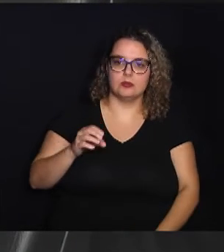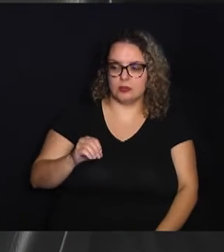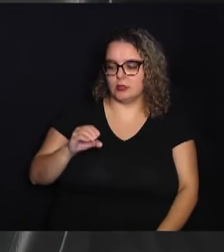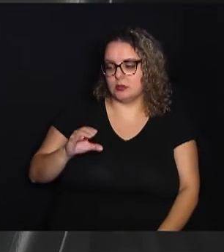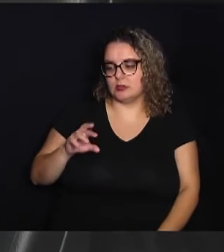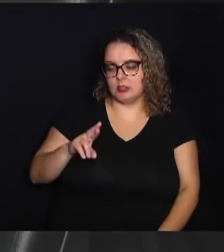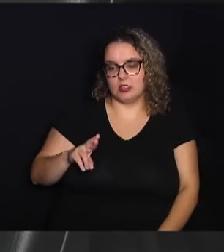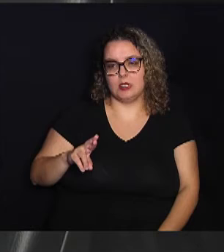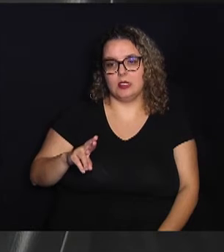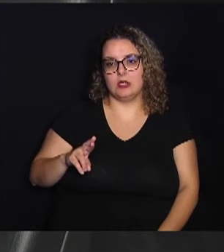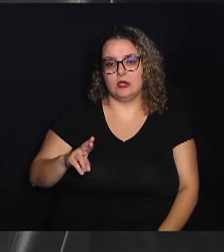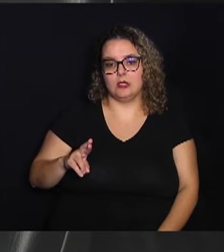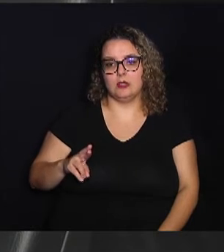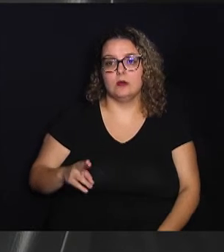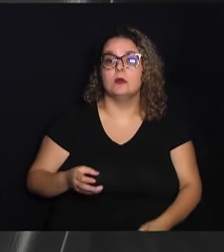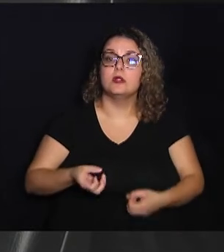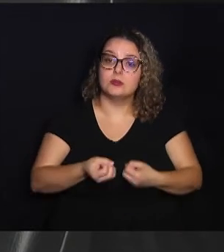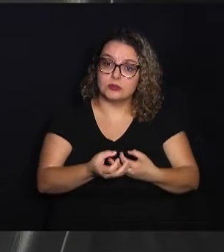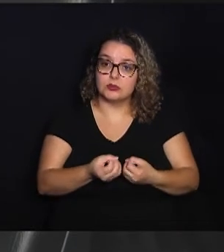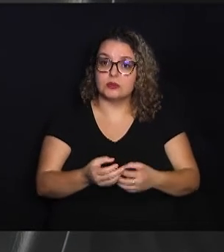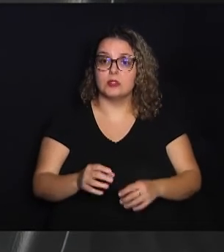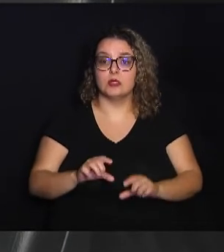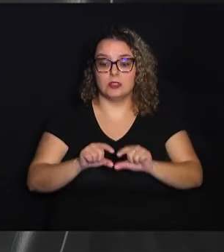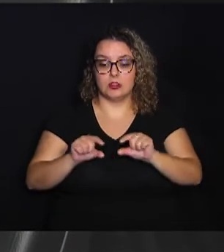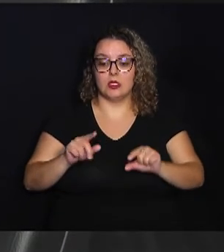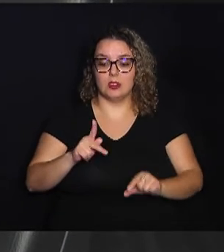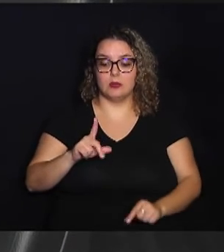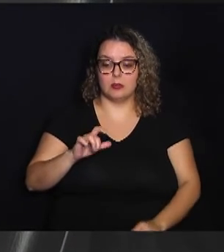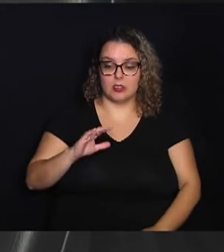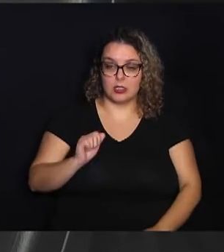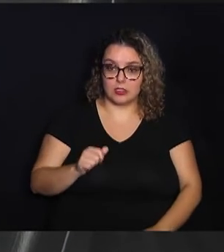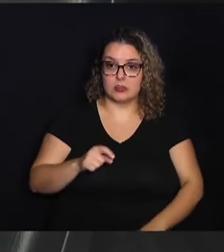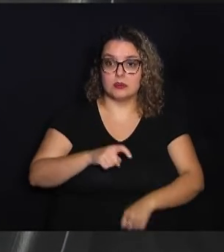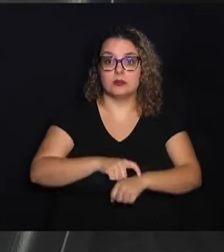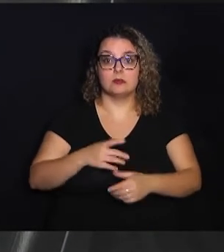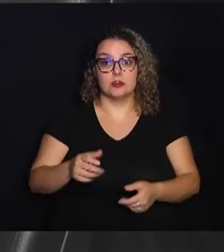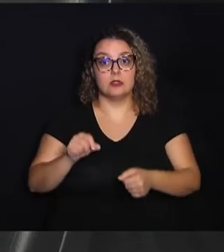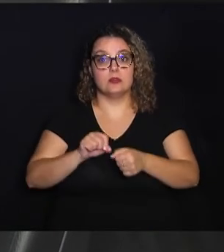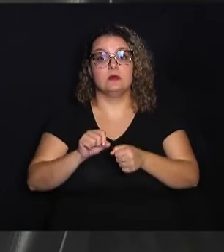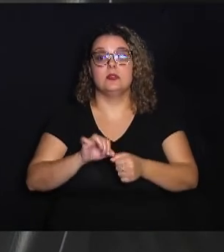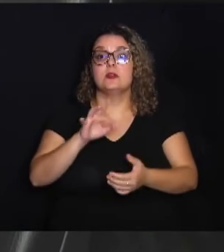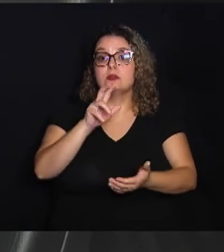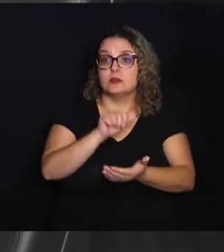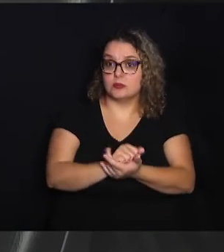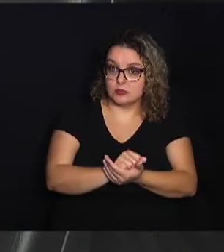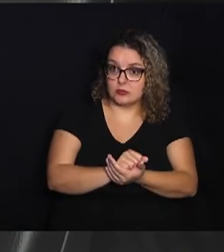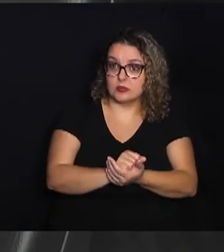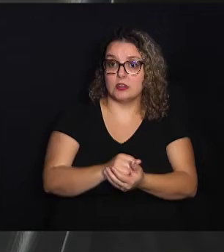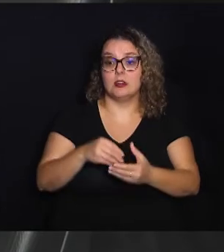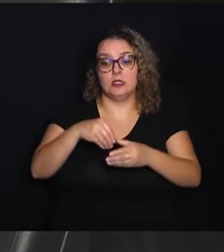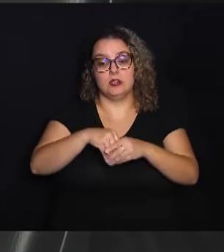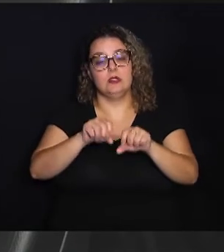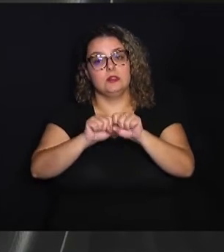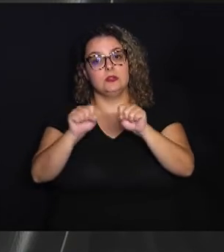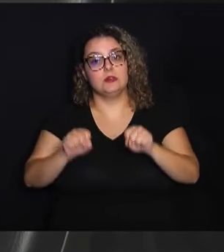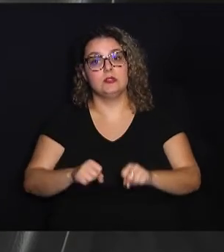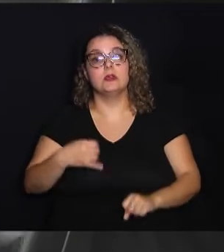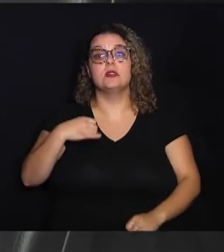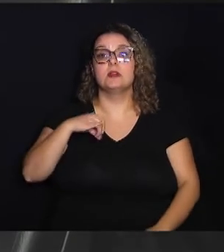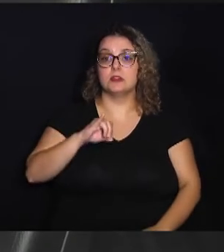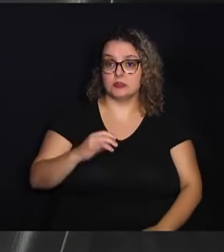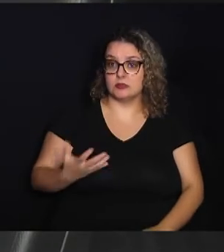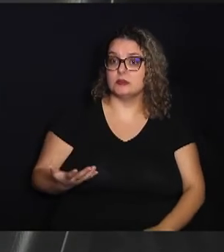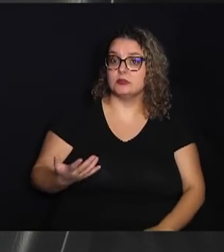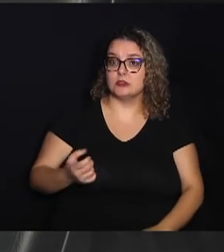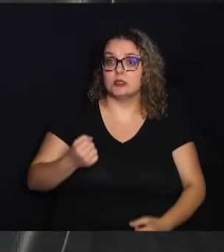então você passa a sua placa. Nesse momento que você fez o cadastramento, ela entra no sistema e se ela passar em